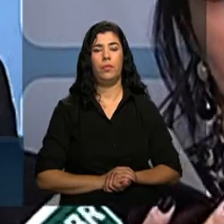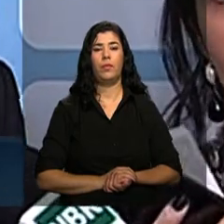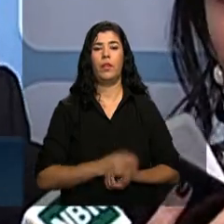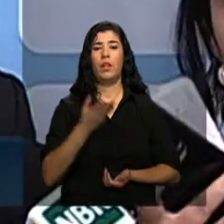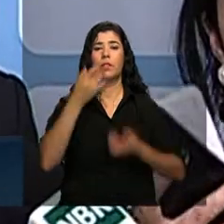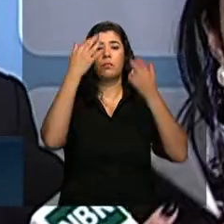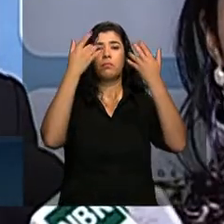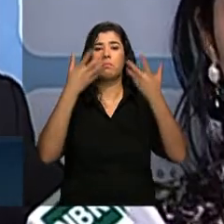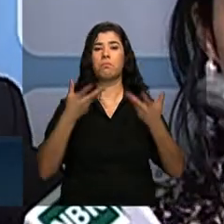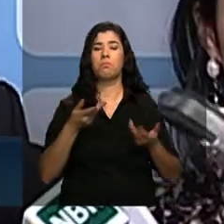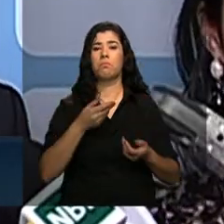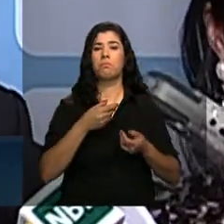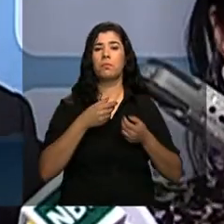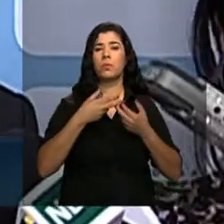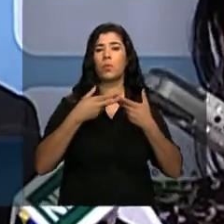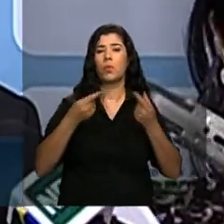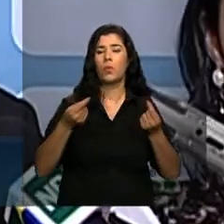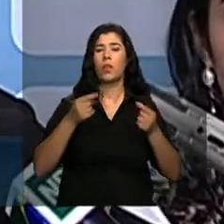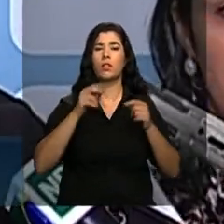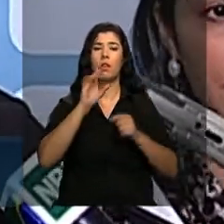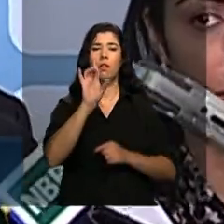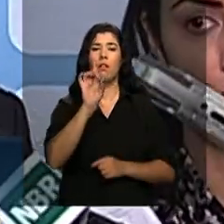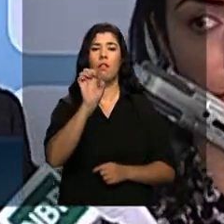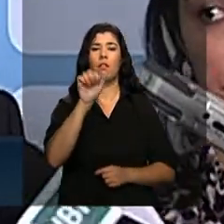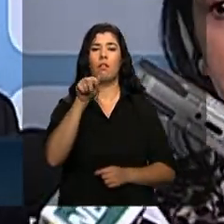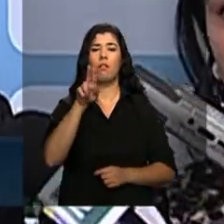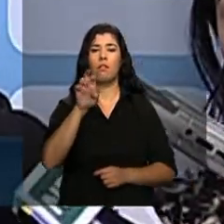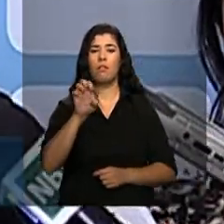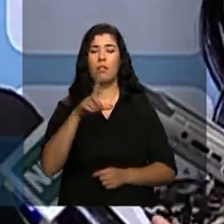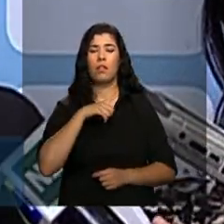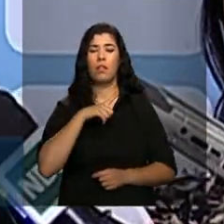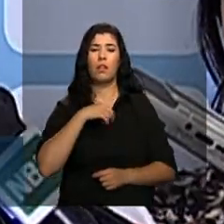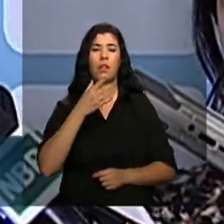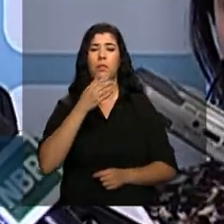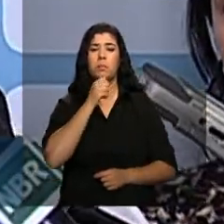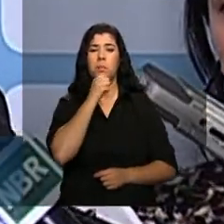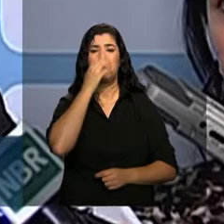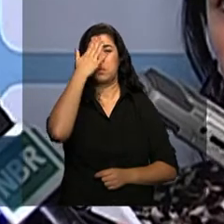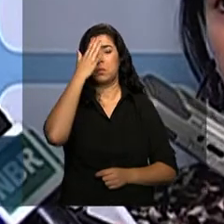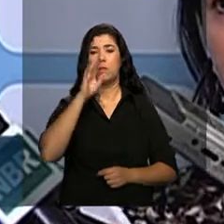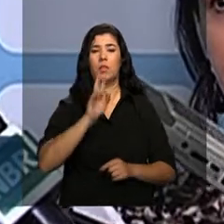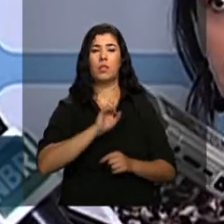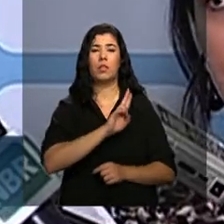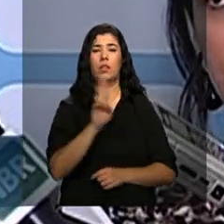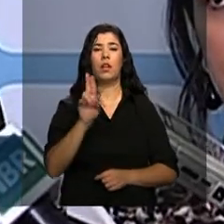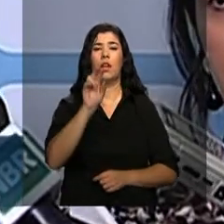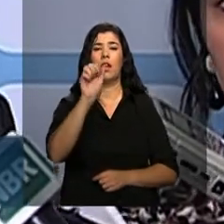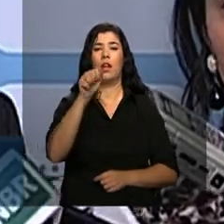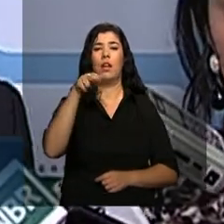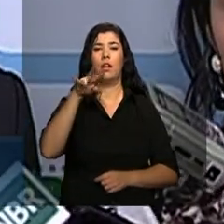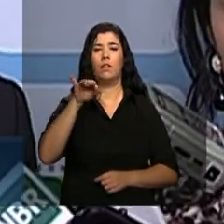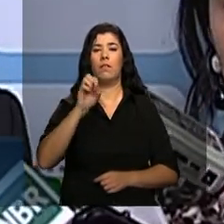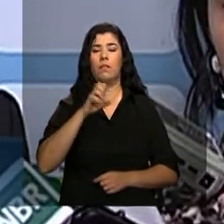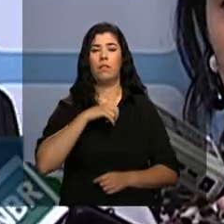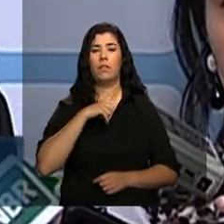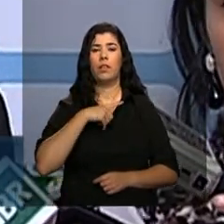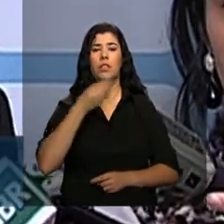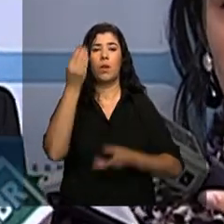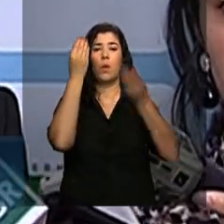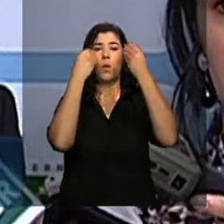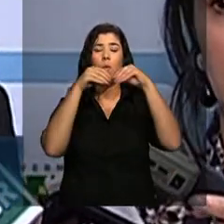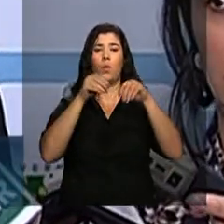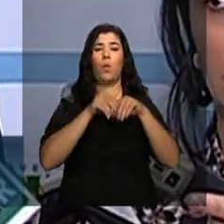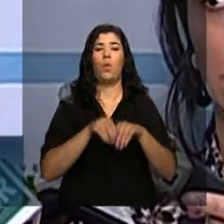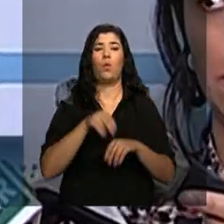Então, nós não recebemos nada. Nós tivemos uma reunião, a Anvisa teve uma reunião técnica na semana passada, existe até uma nota técnica no site da